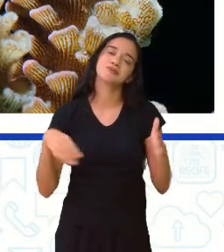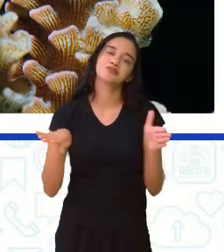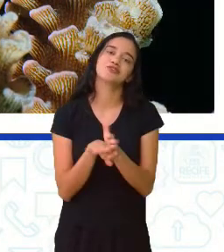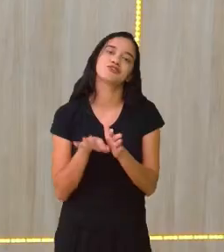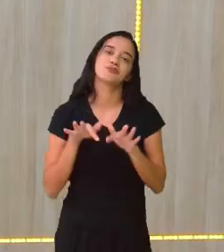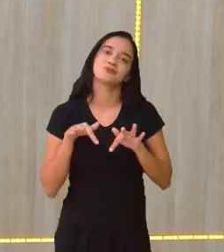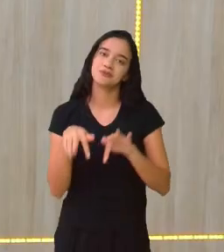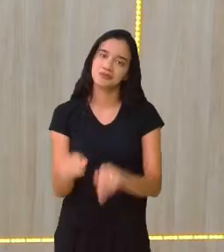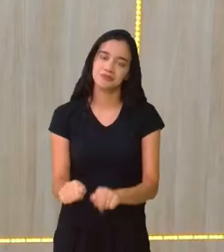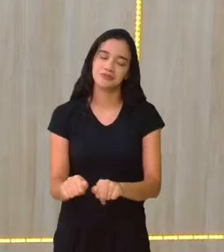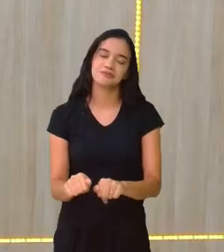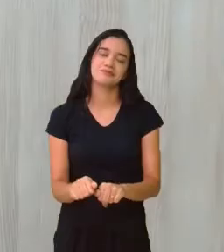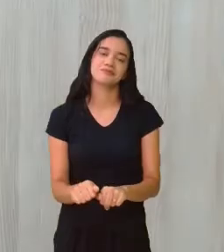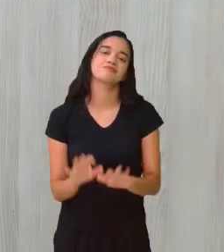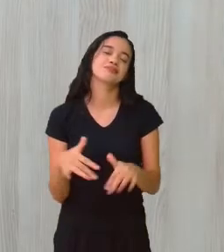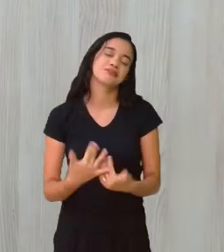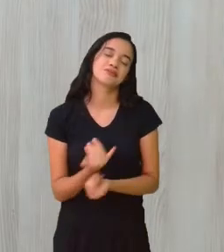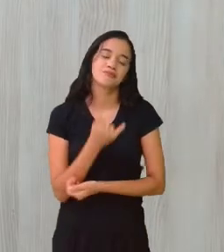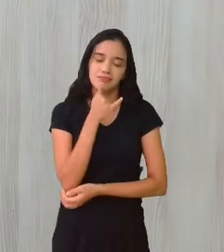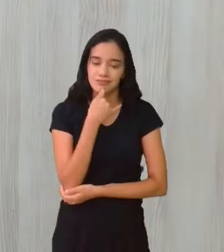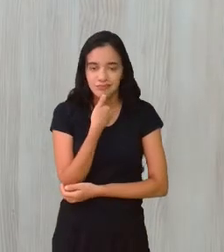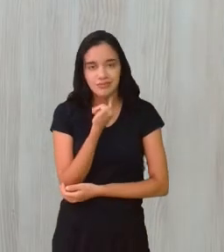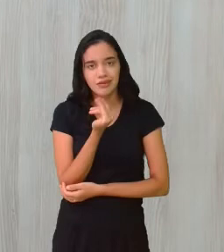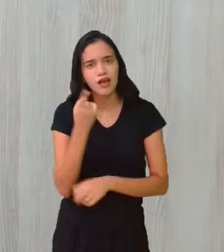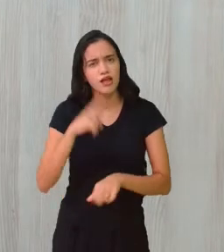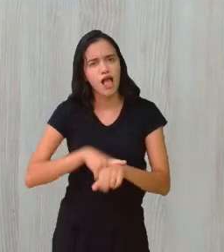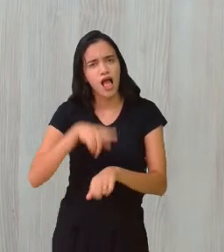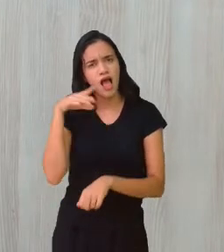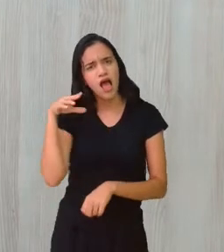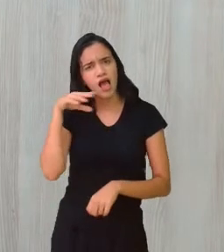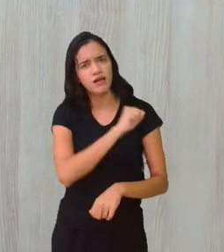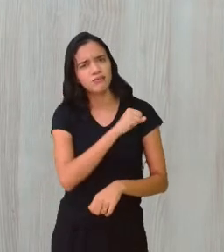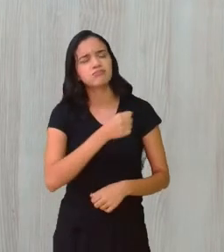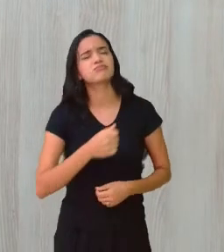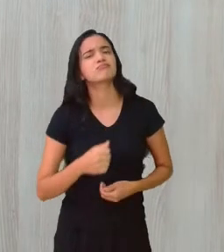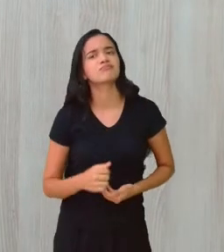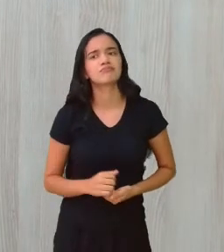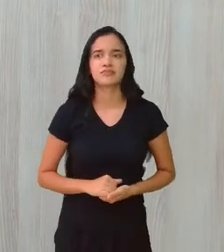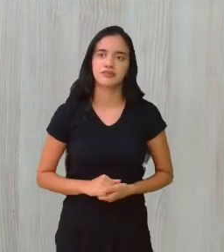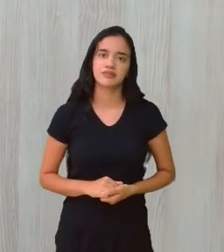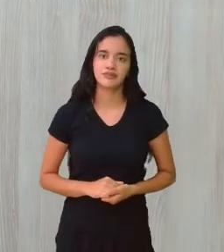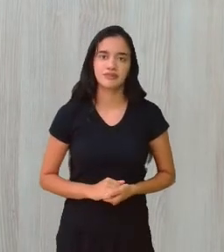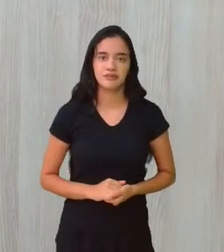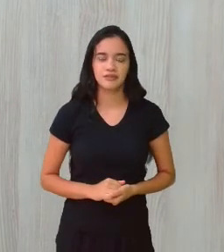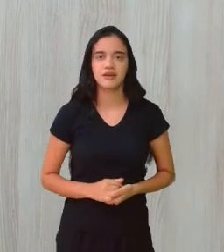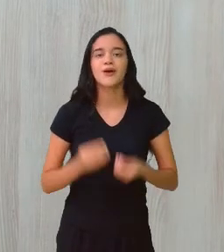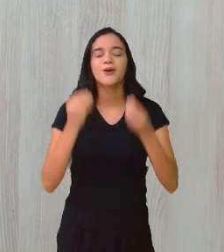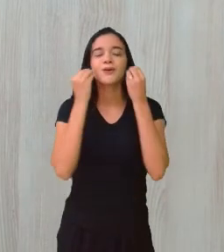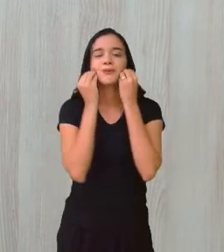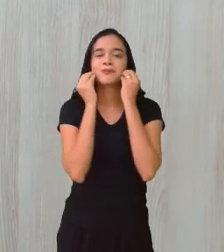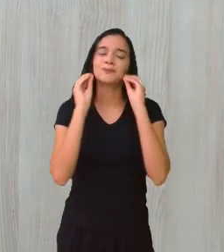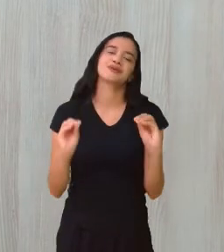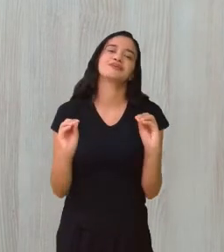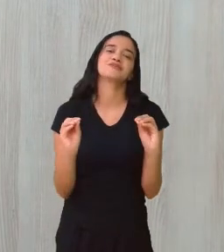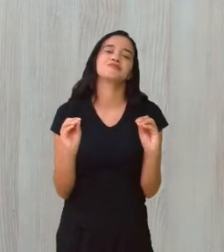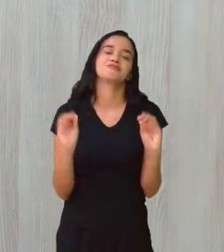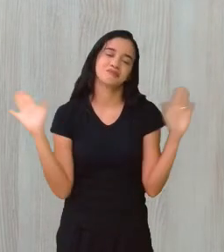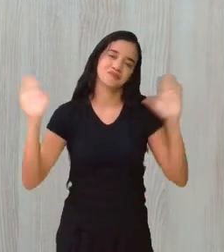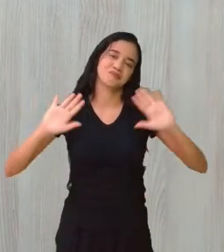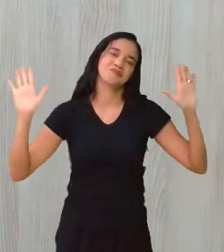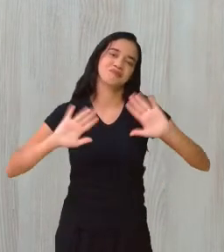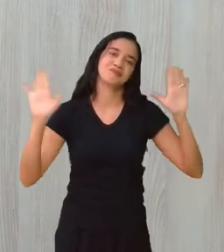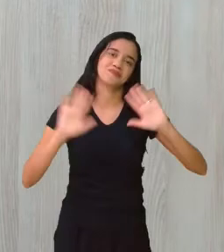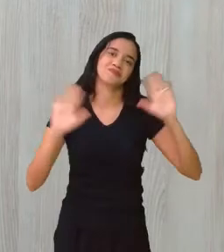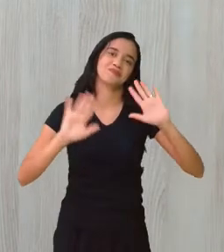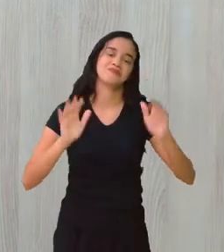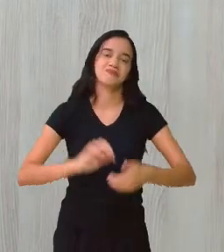final, hein, prof? Oh, que pena, no instante passou. Foi. Rapidinho, né? Rapidinho. Um beijo, meus amores. E até a